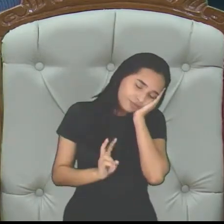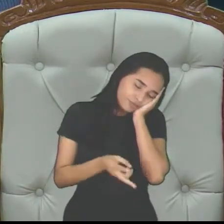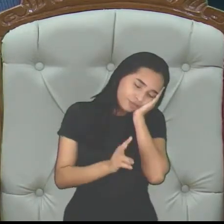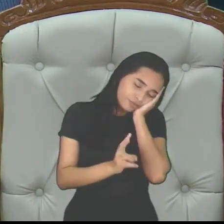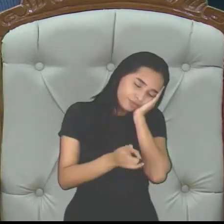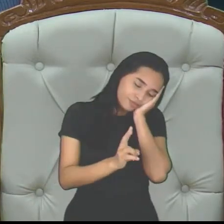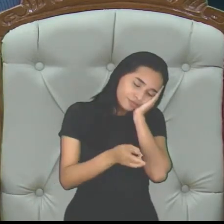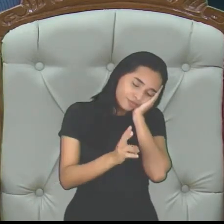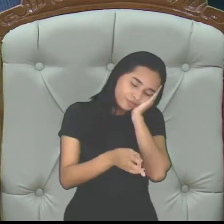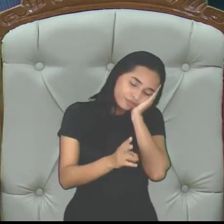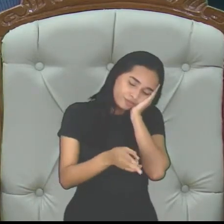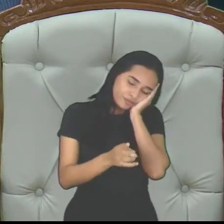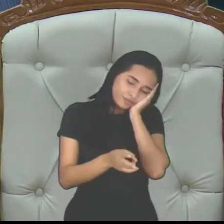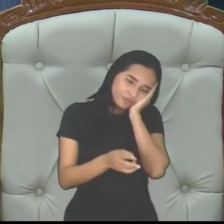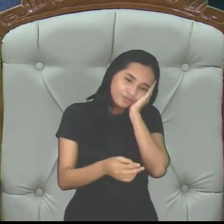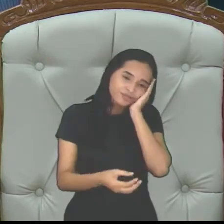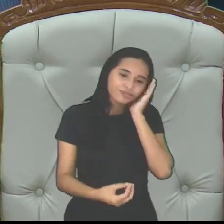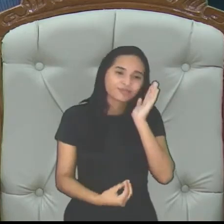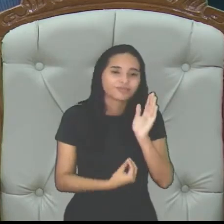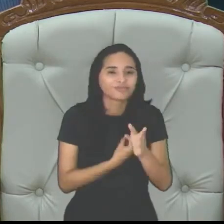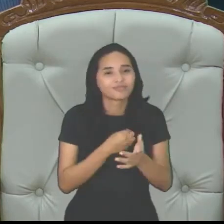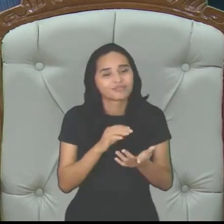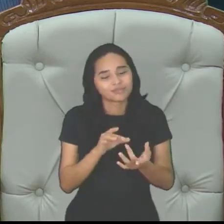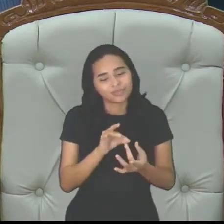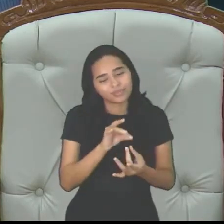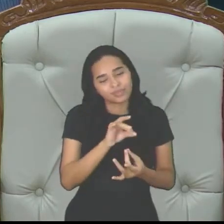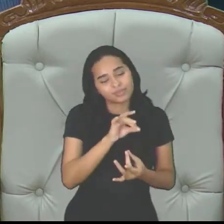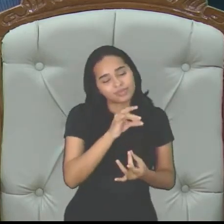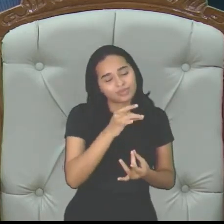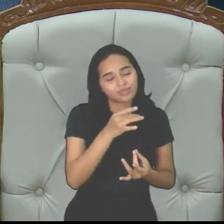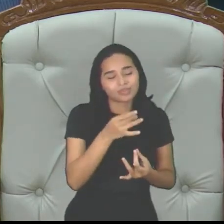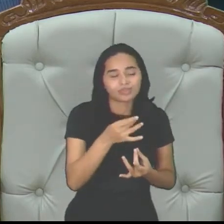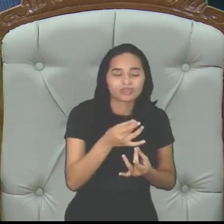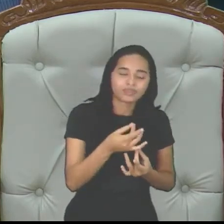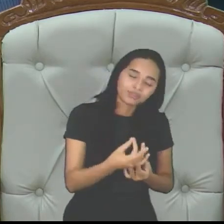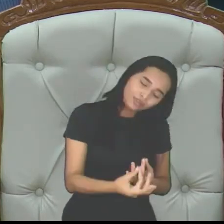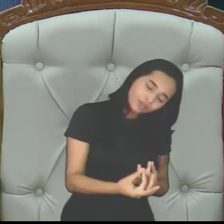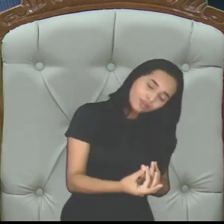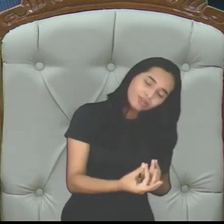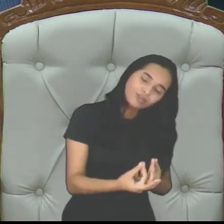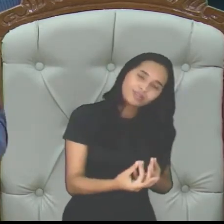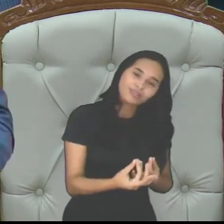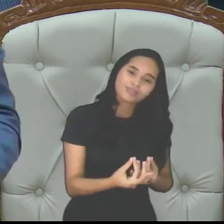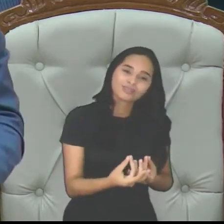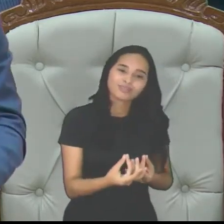demais com a vida espiritual, da indolência espiritual.